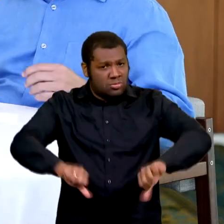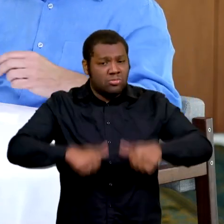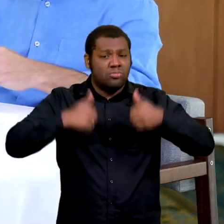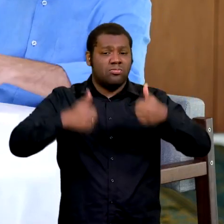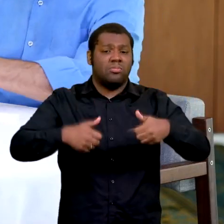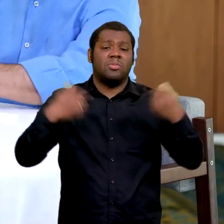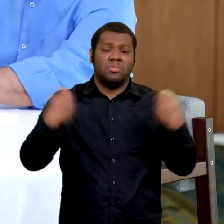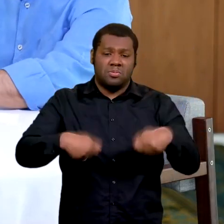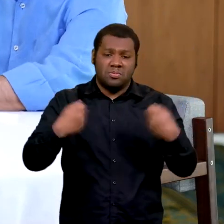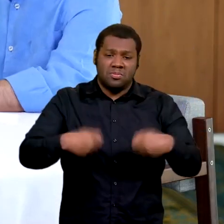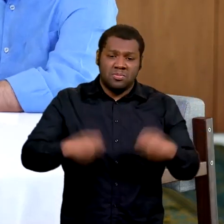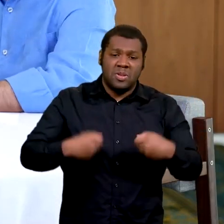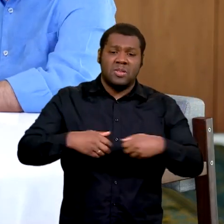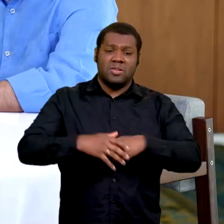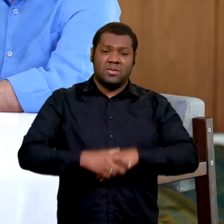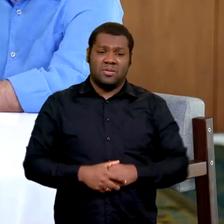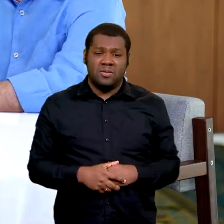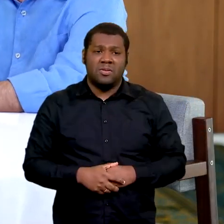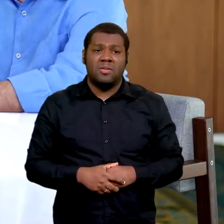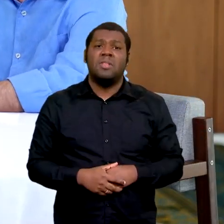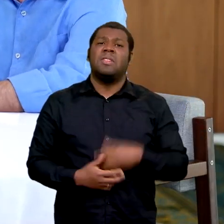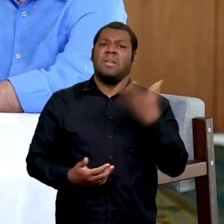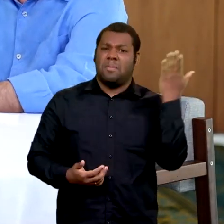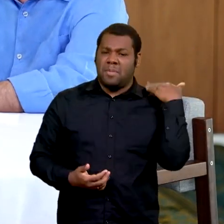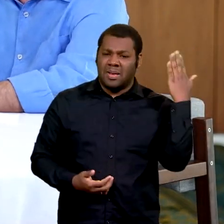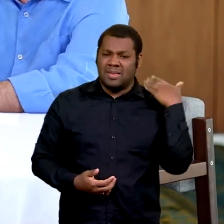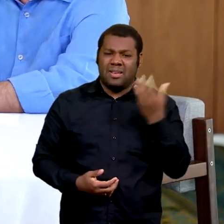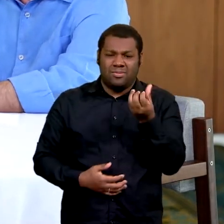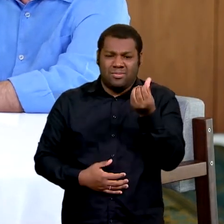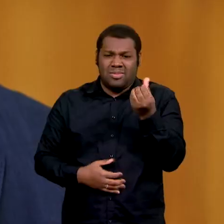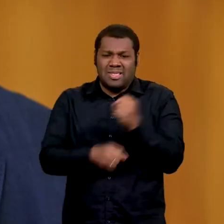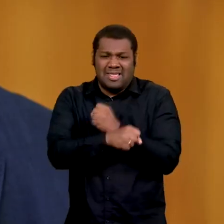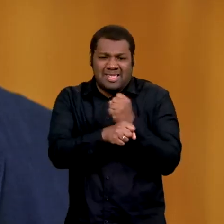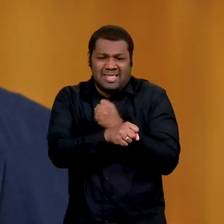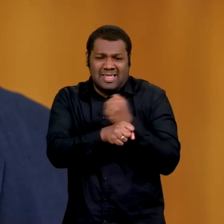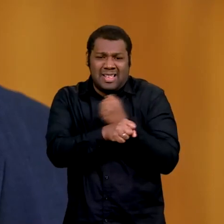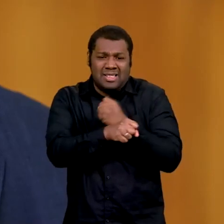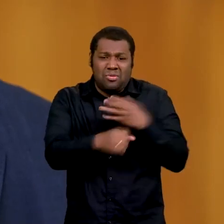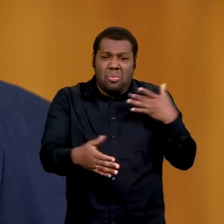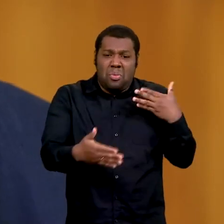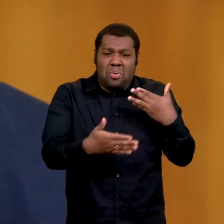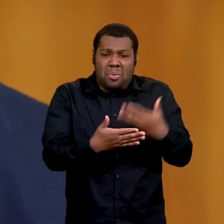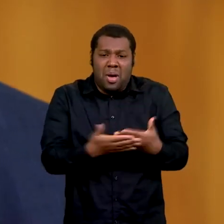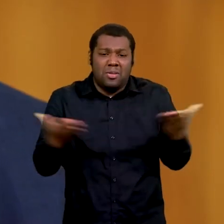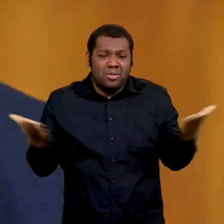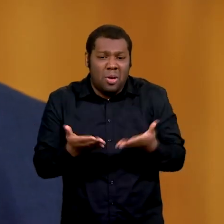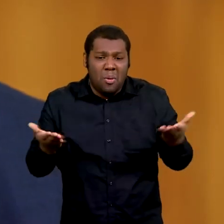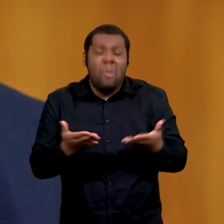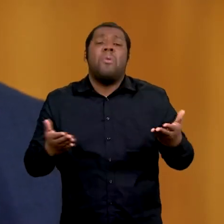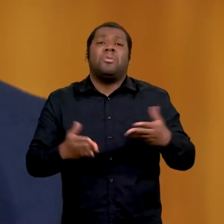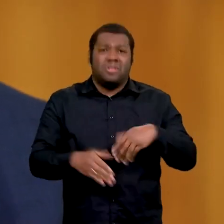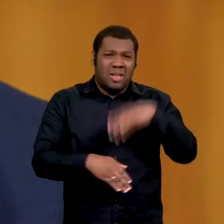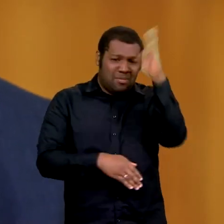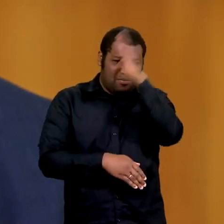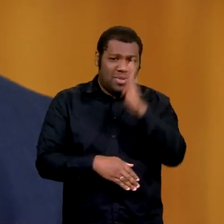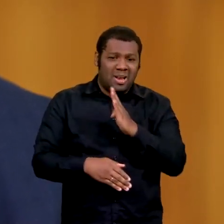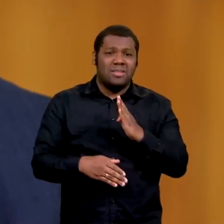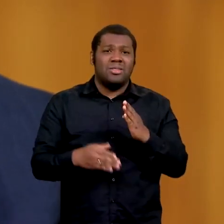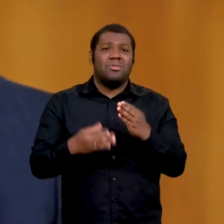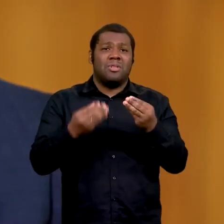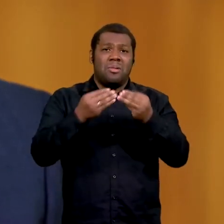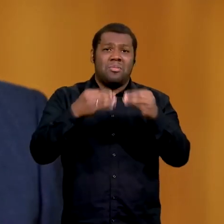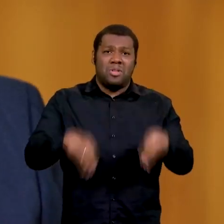nesse país afinal de contas foram seis anos de atraso nesse país tava a gente vinha construindo muitas